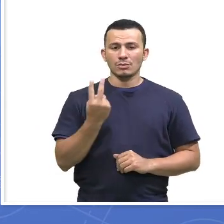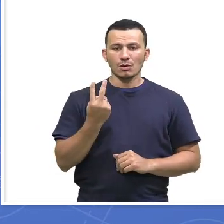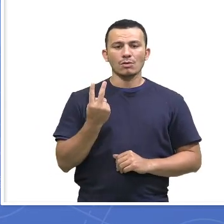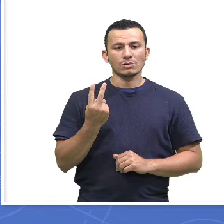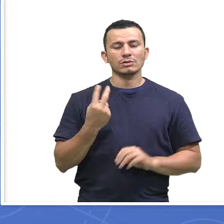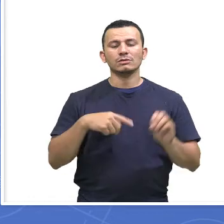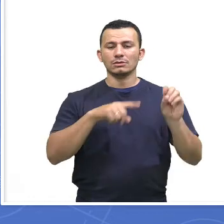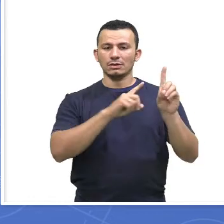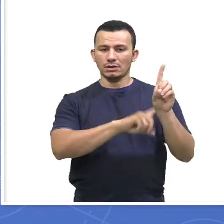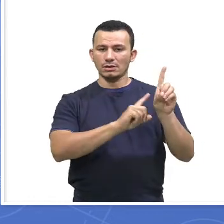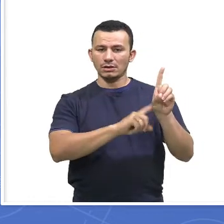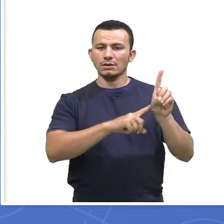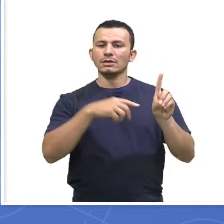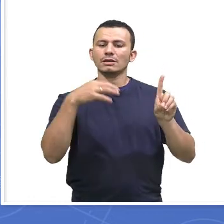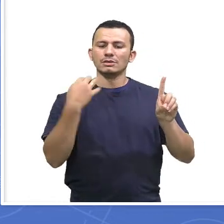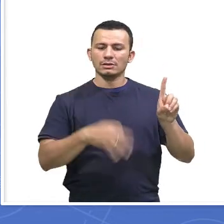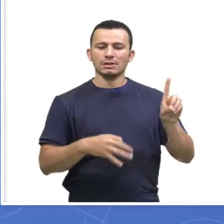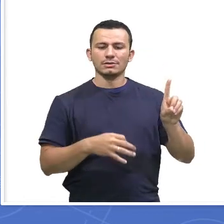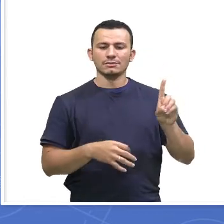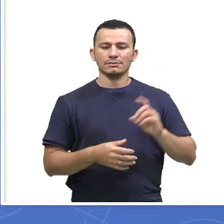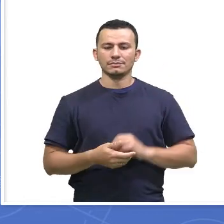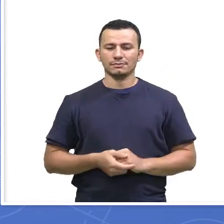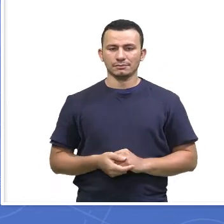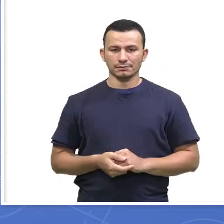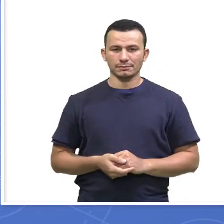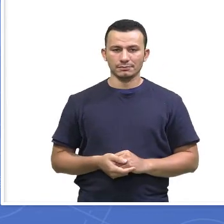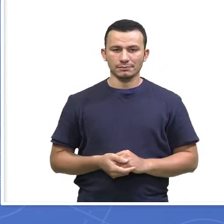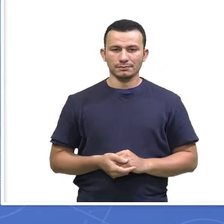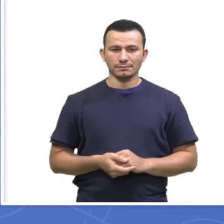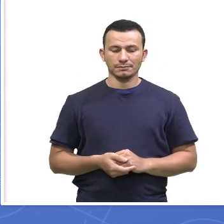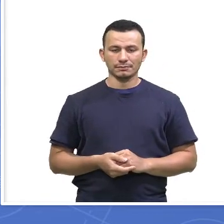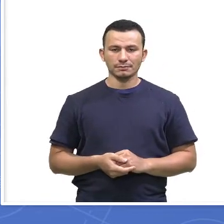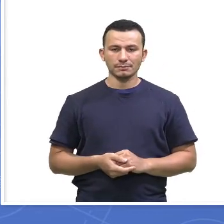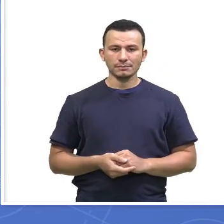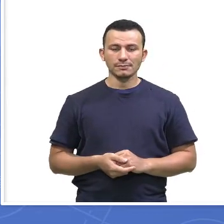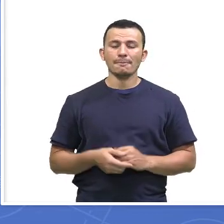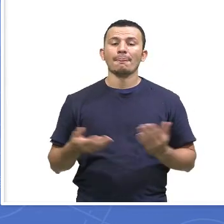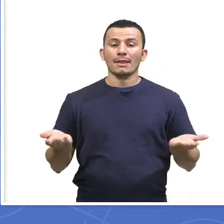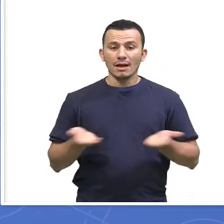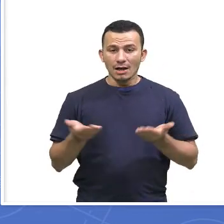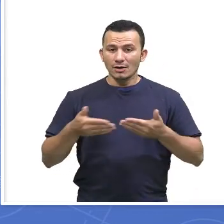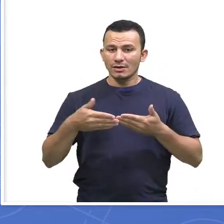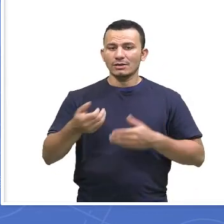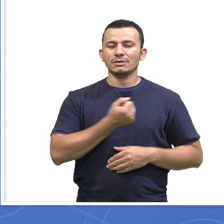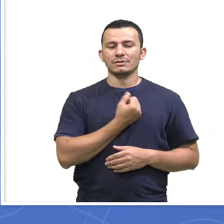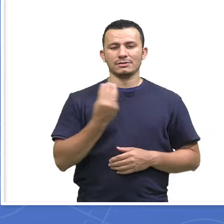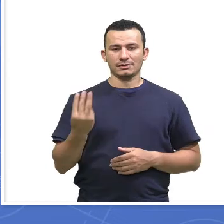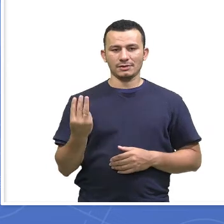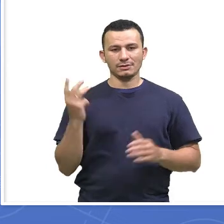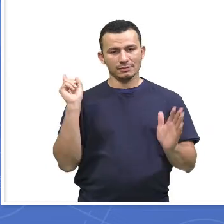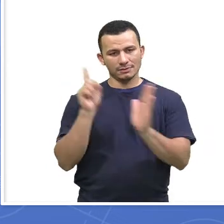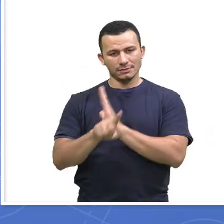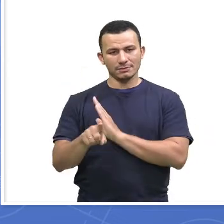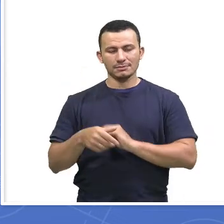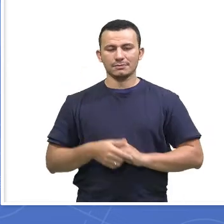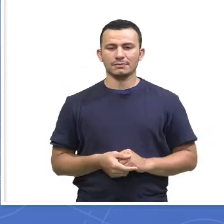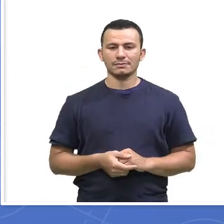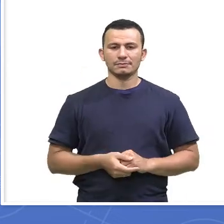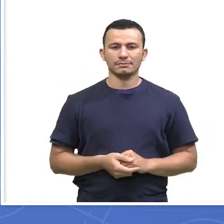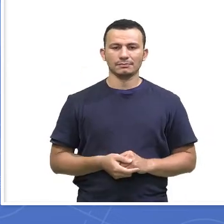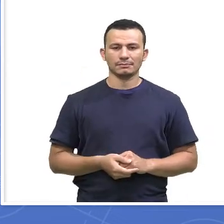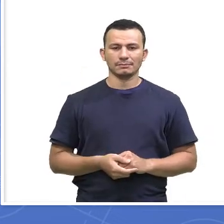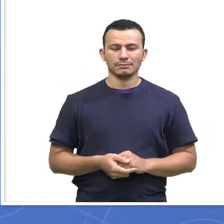que é a resposta, né? Heliocentrismo, tá bom? Vamos agora, então, para a questão 3.